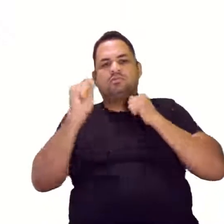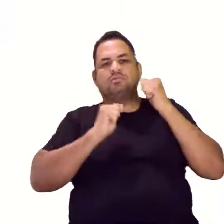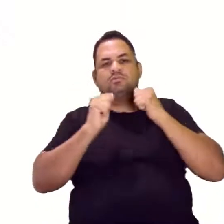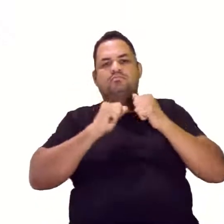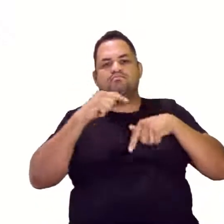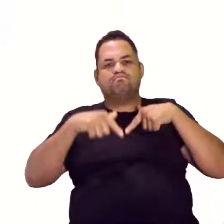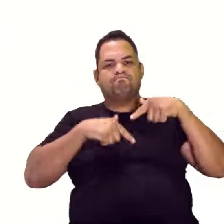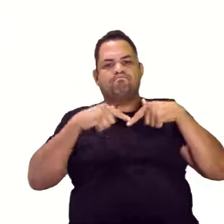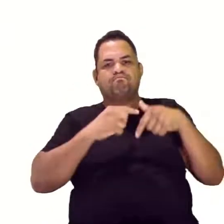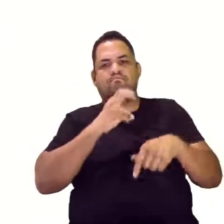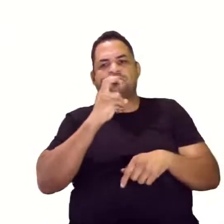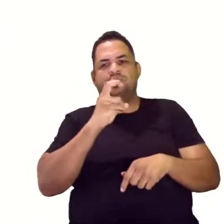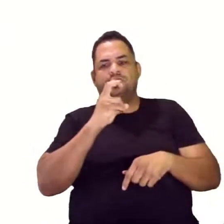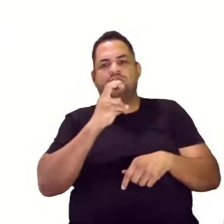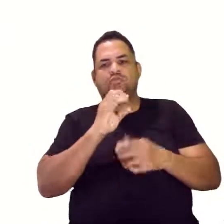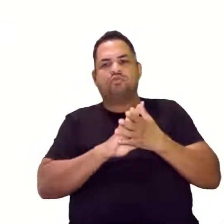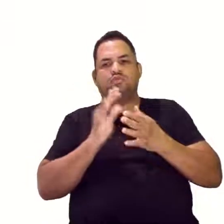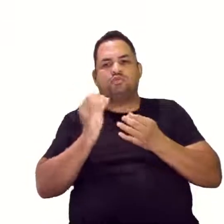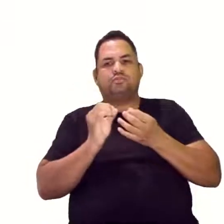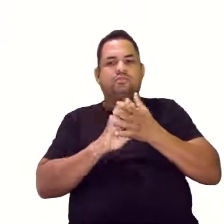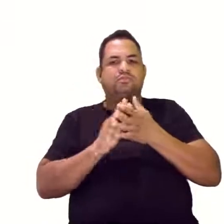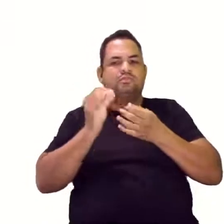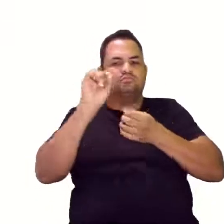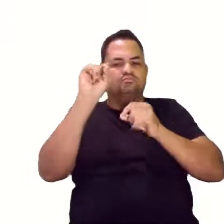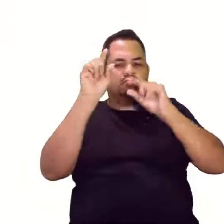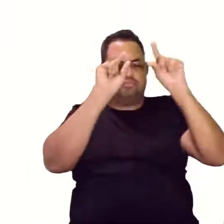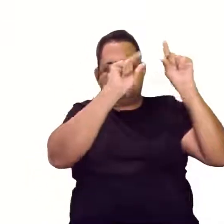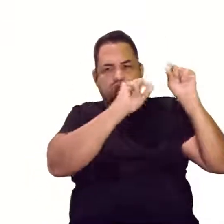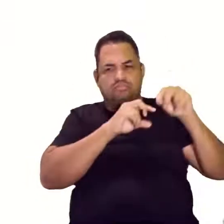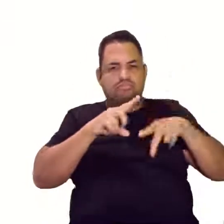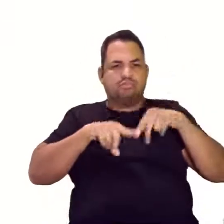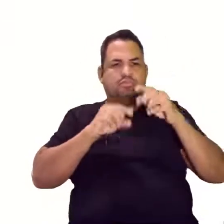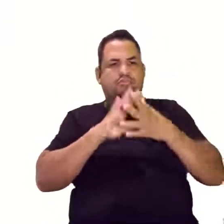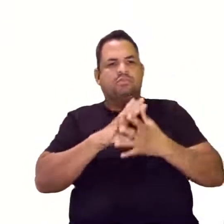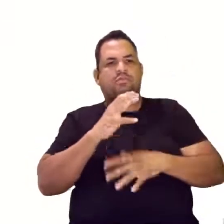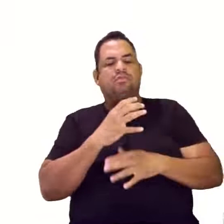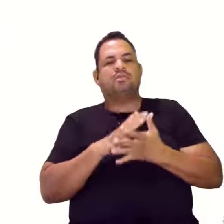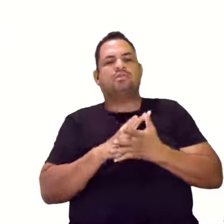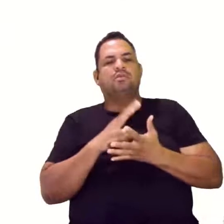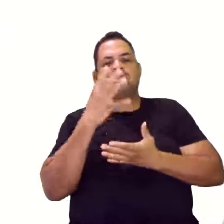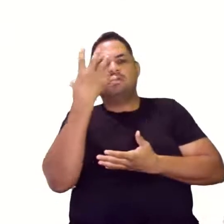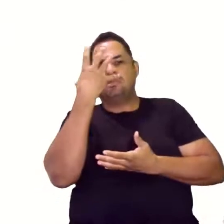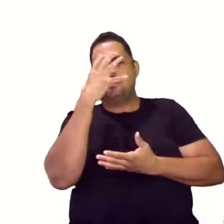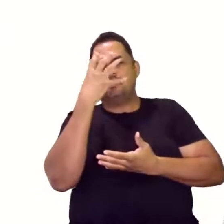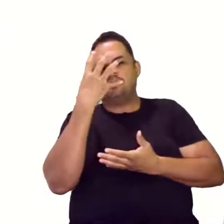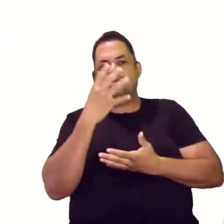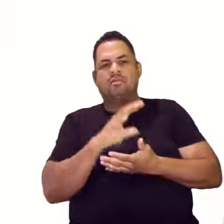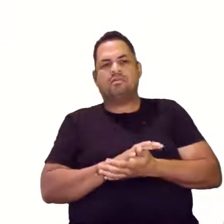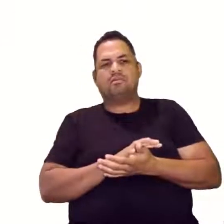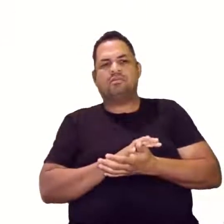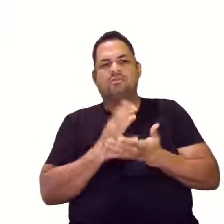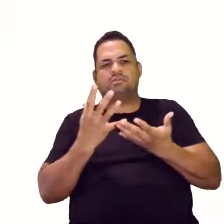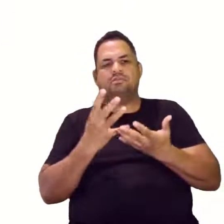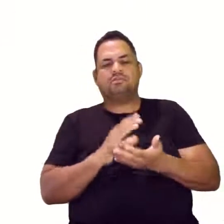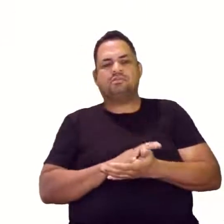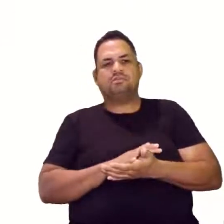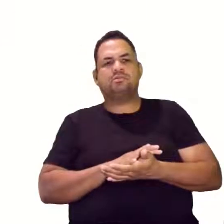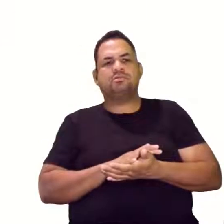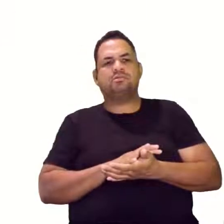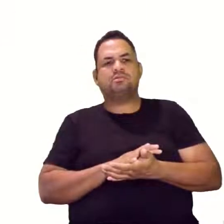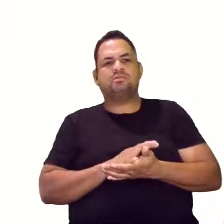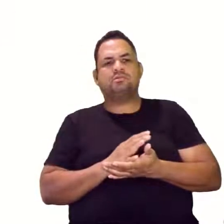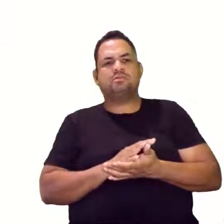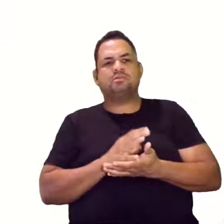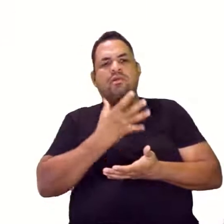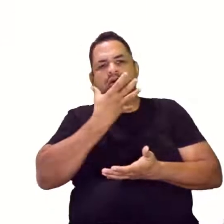fabricante produz 5 tipos de enfeites de Natal. Para saber o lucro líquido correspondente a cada tipo de enfeite,